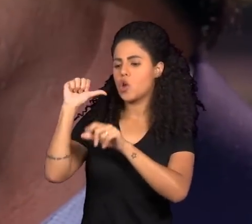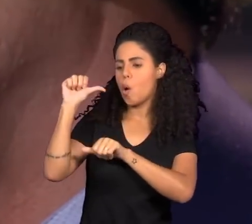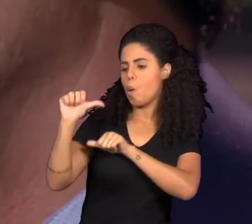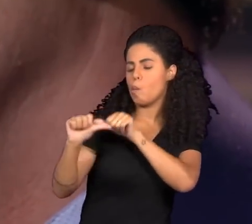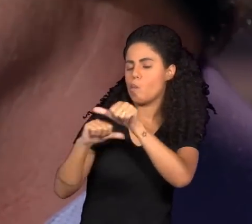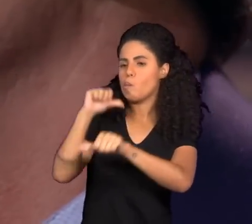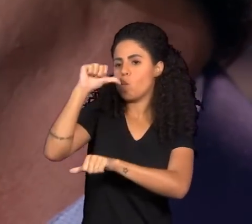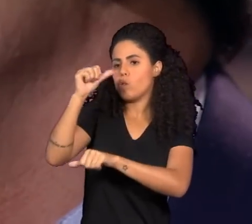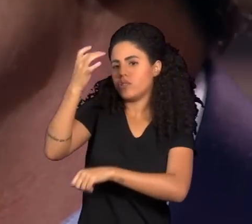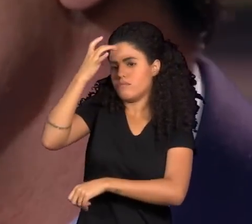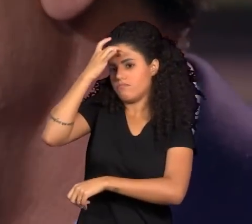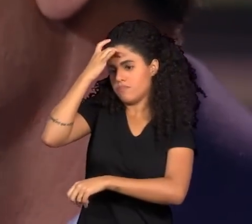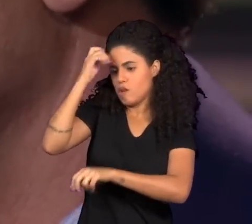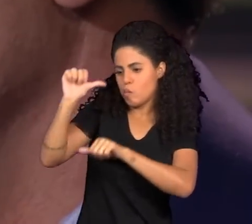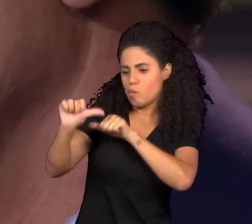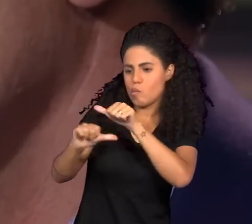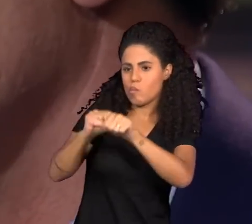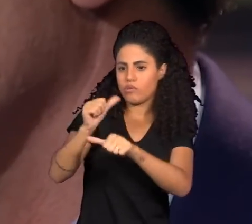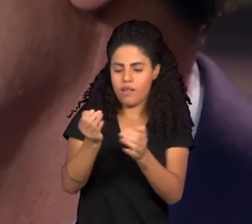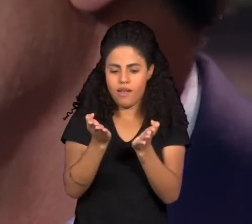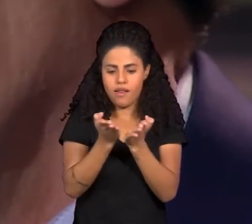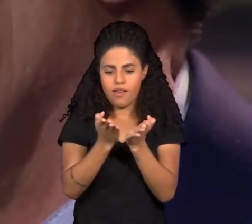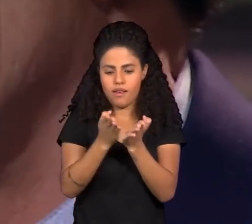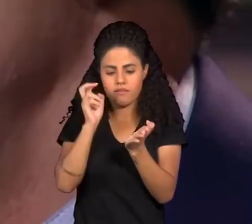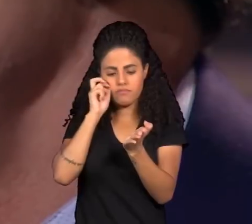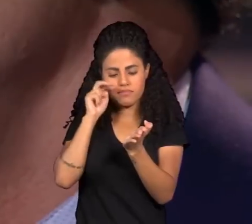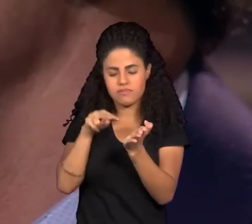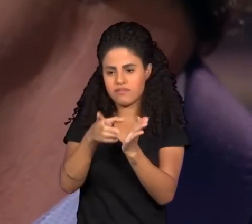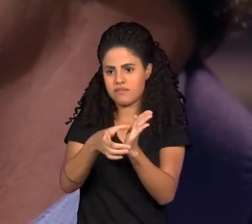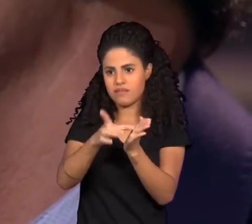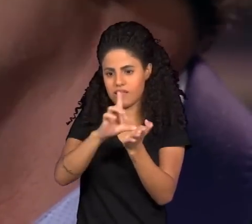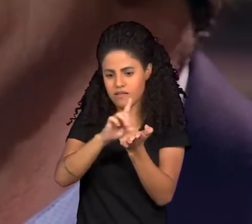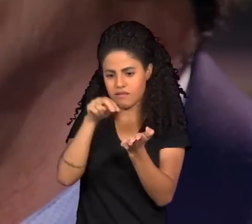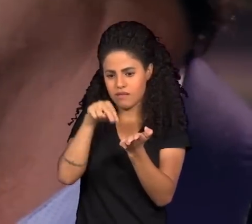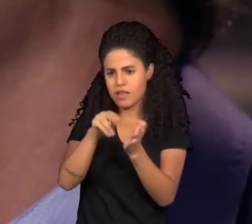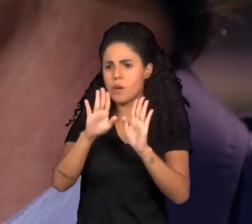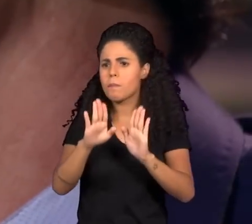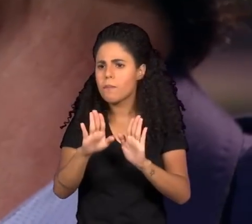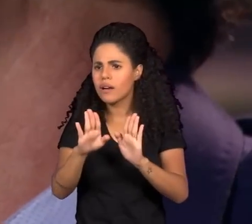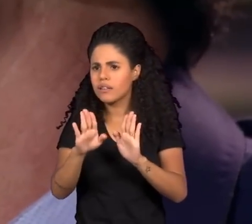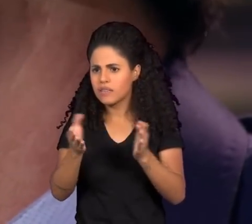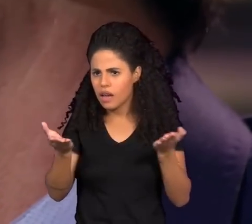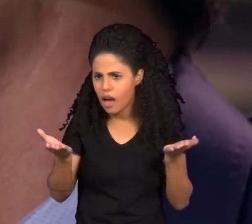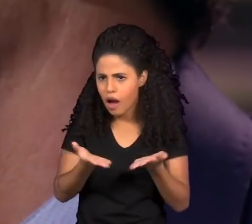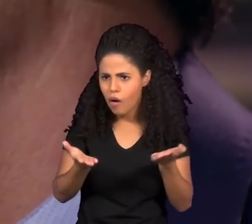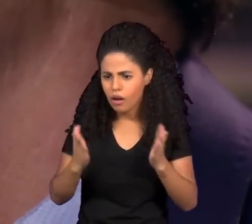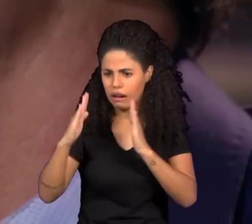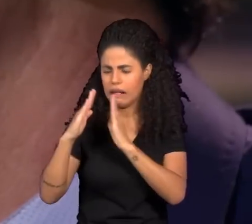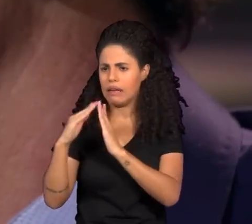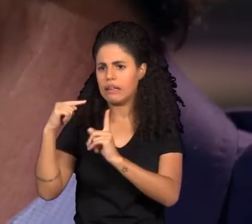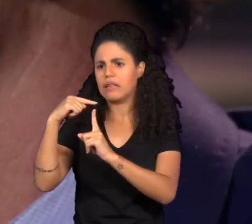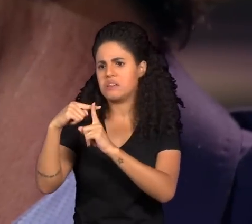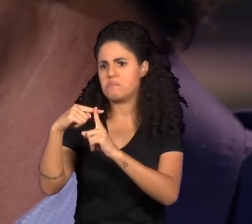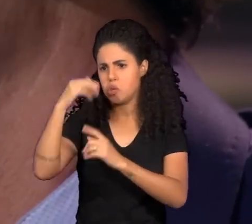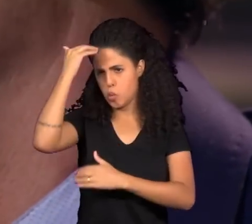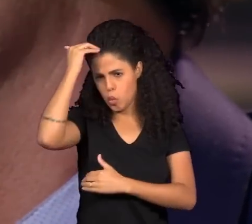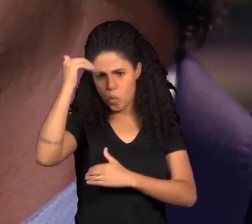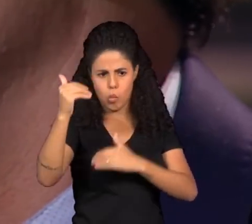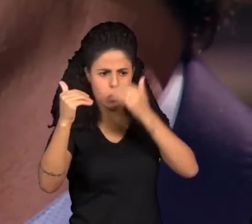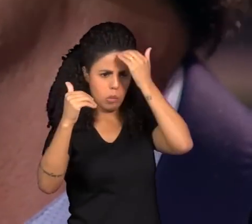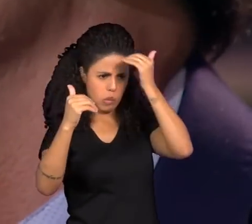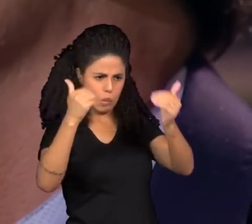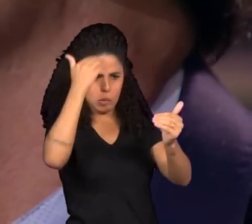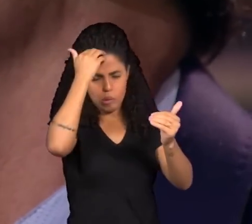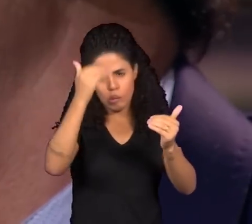sua forma do evangelho compreender, mas também não é o momento da igreja ficar com o dedo em riste, culpando, mas